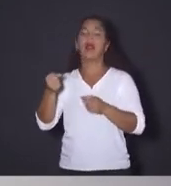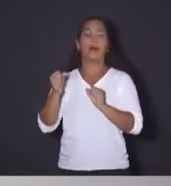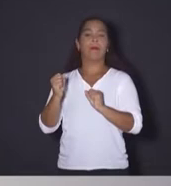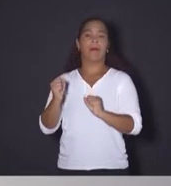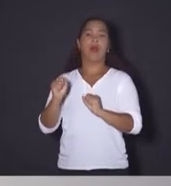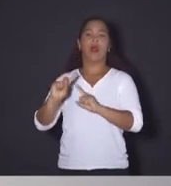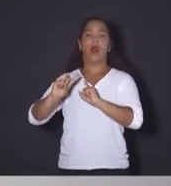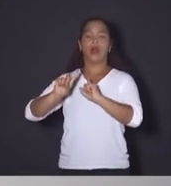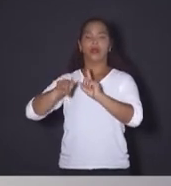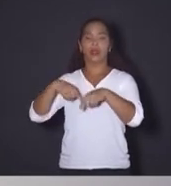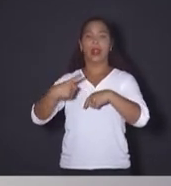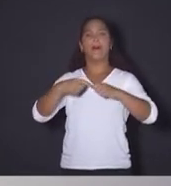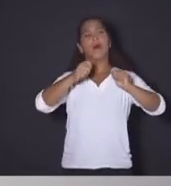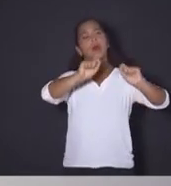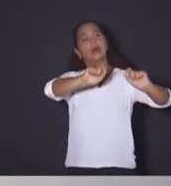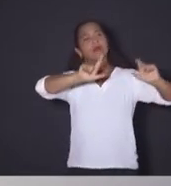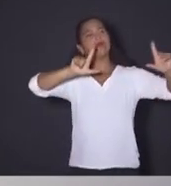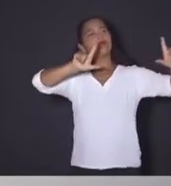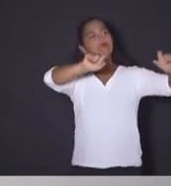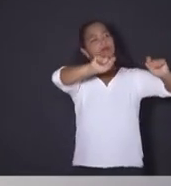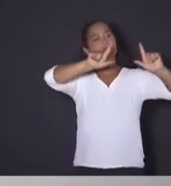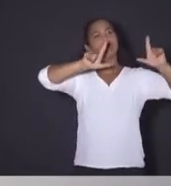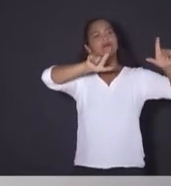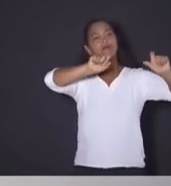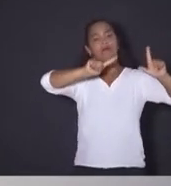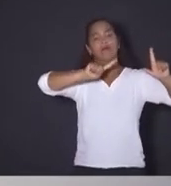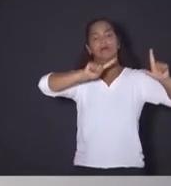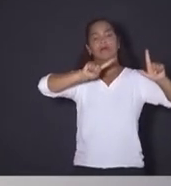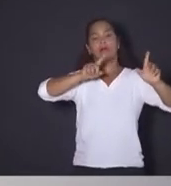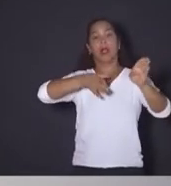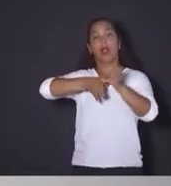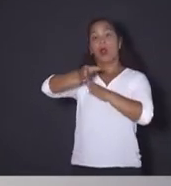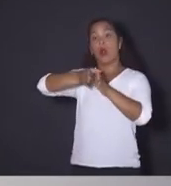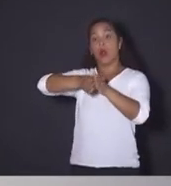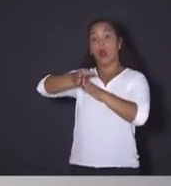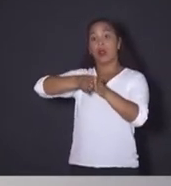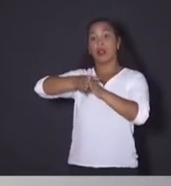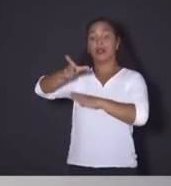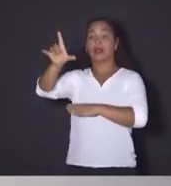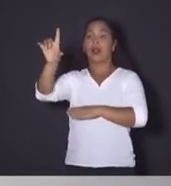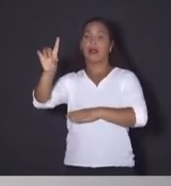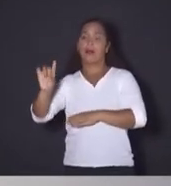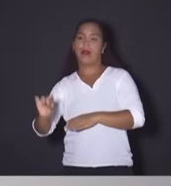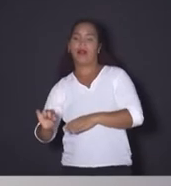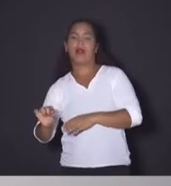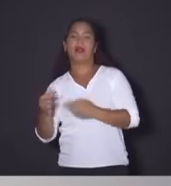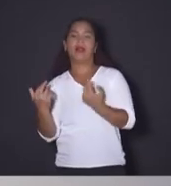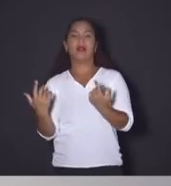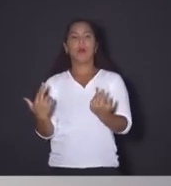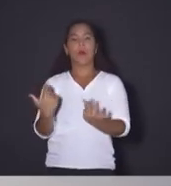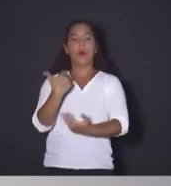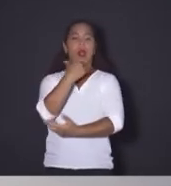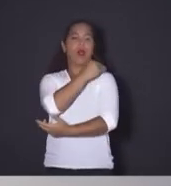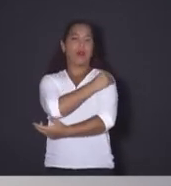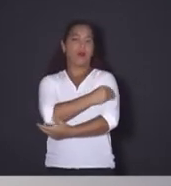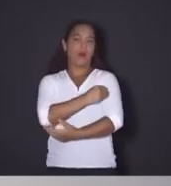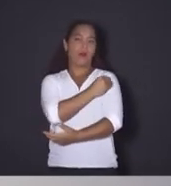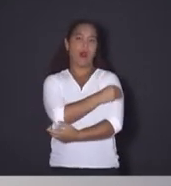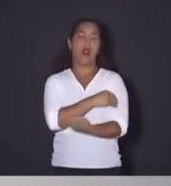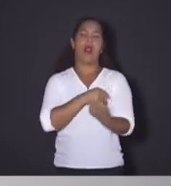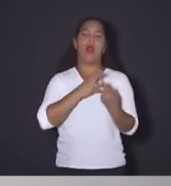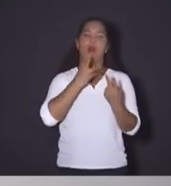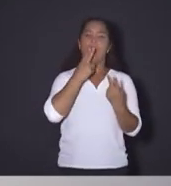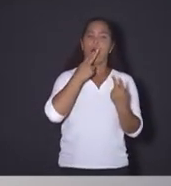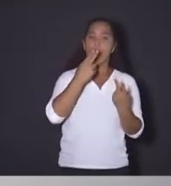desestimular o uso desses cinco tópicos como é o que acontece com o álcool e outras drogas tabaco